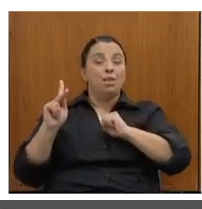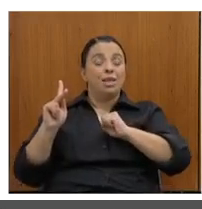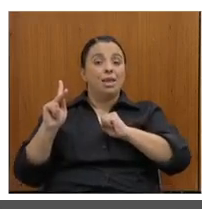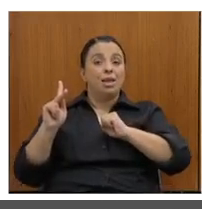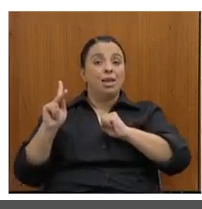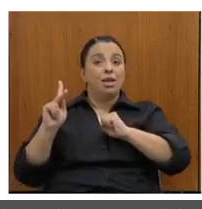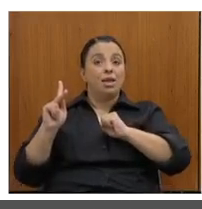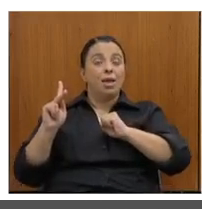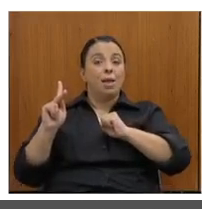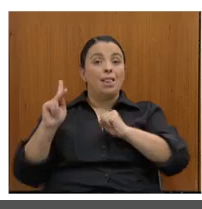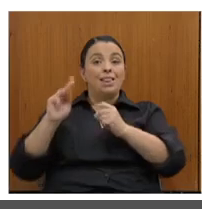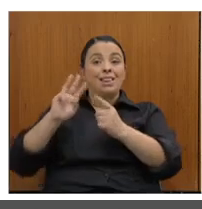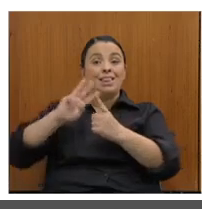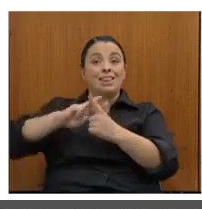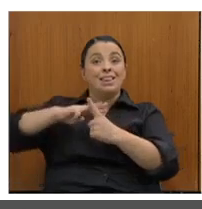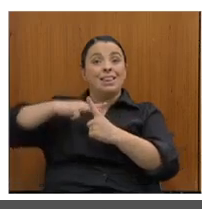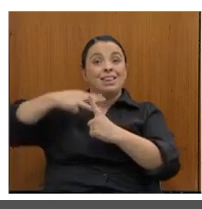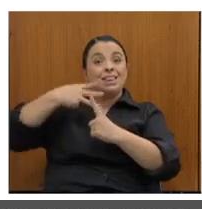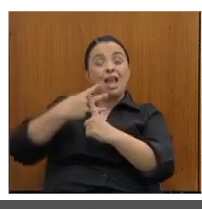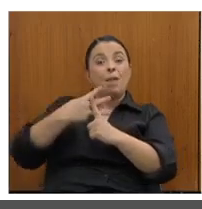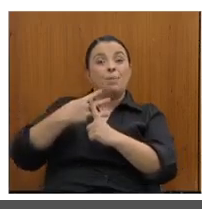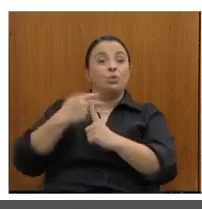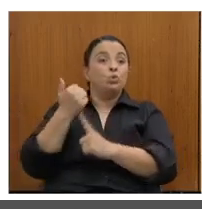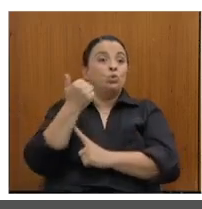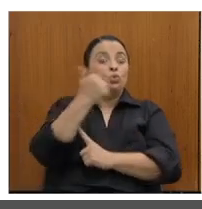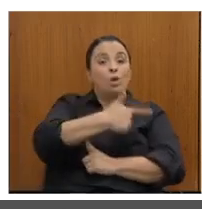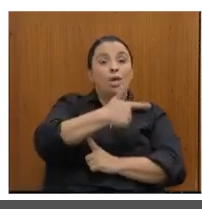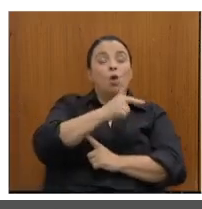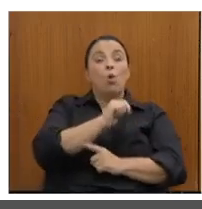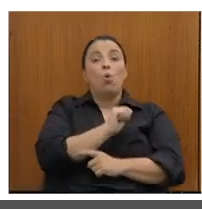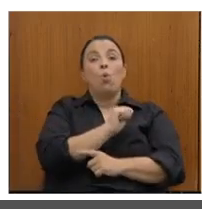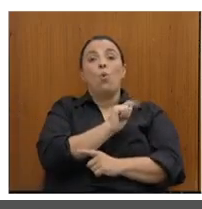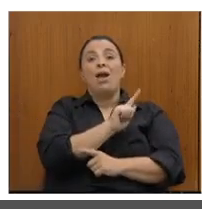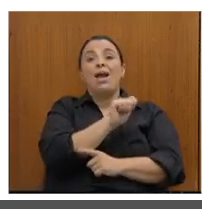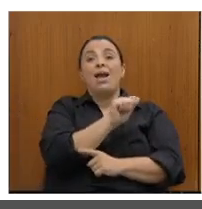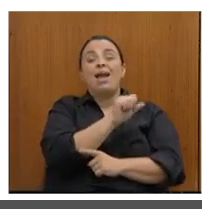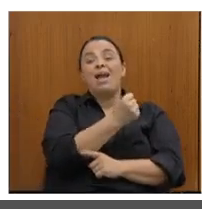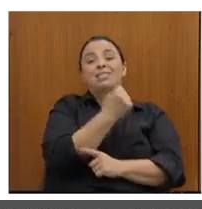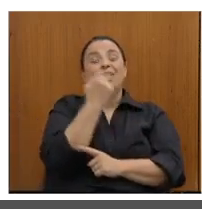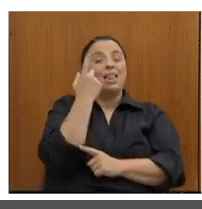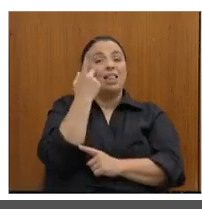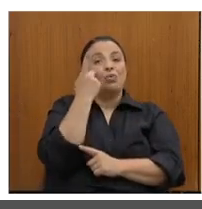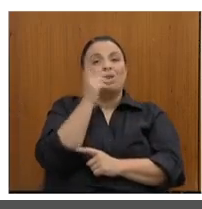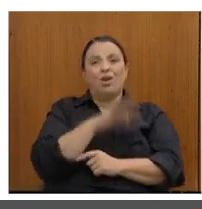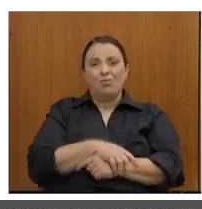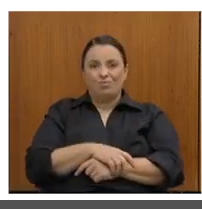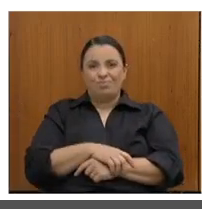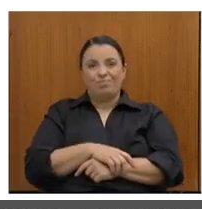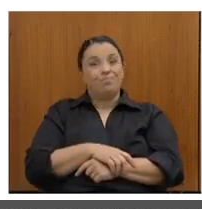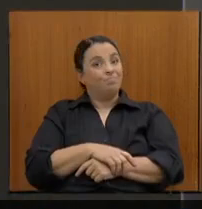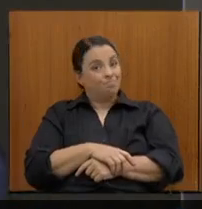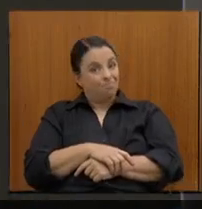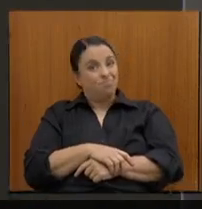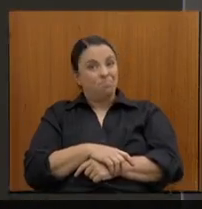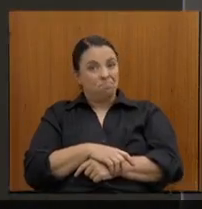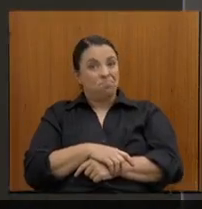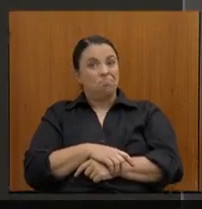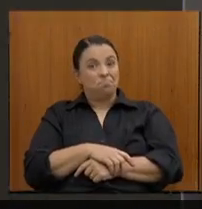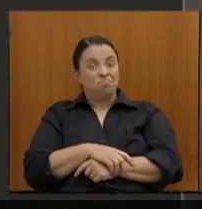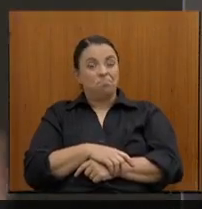natural e hidrogênio equivale a 3 kg de gás natural